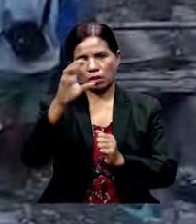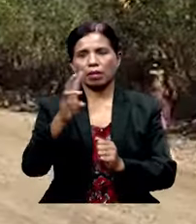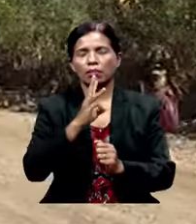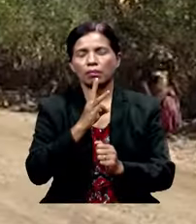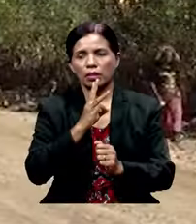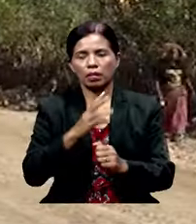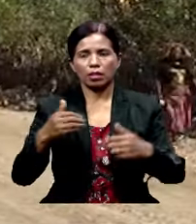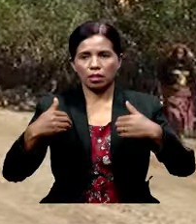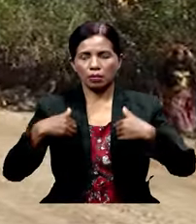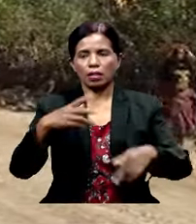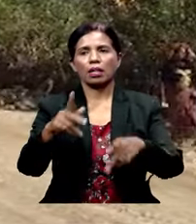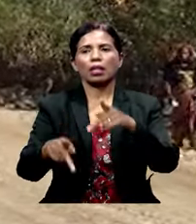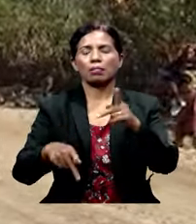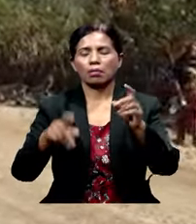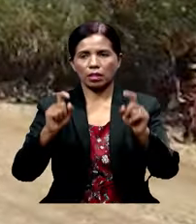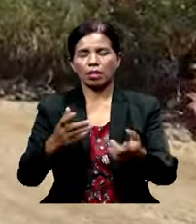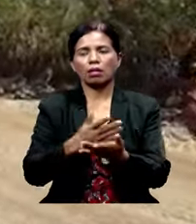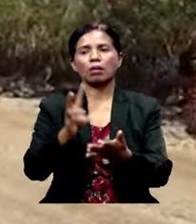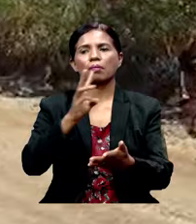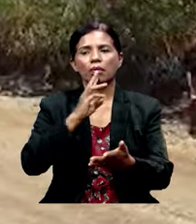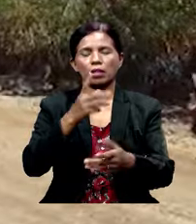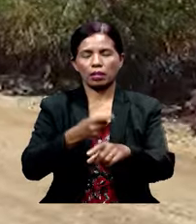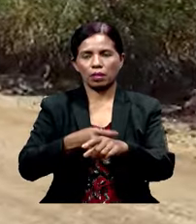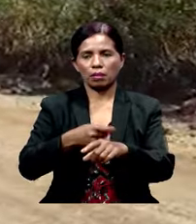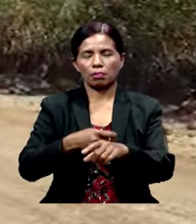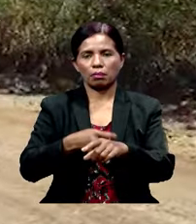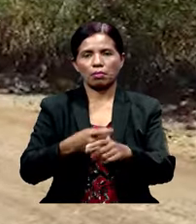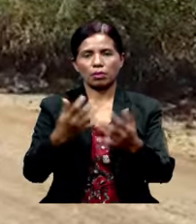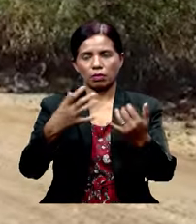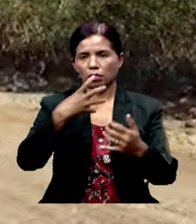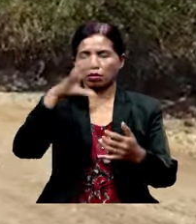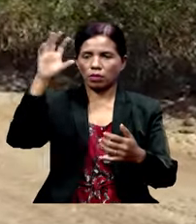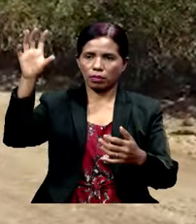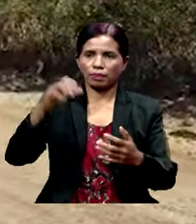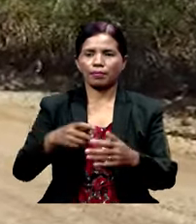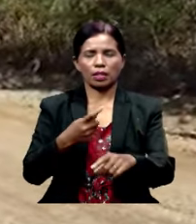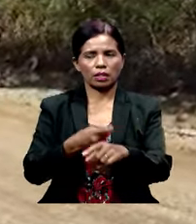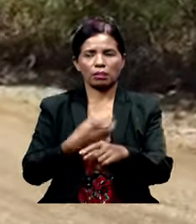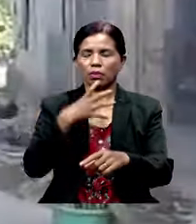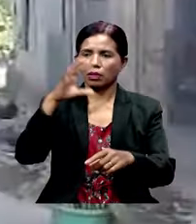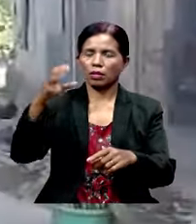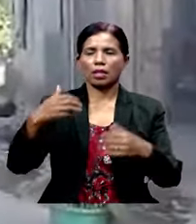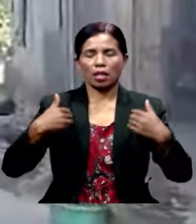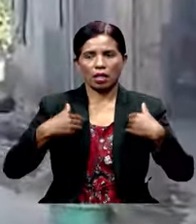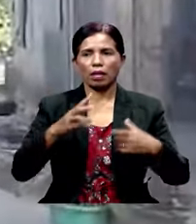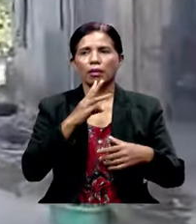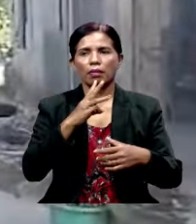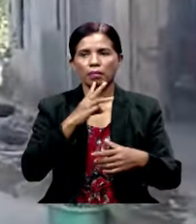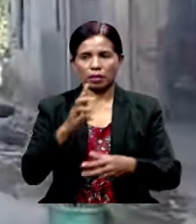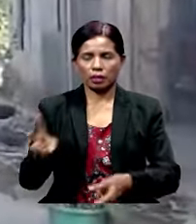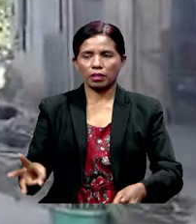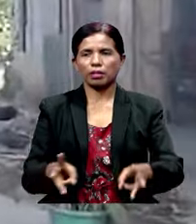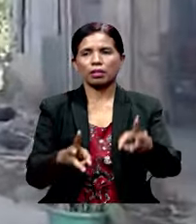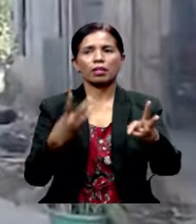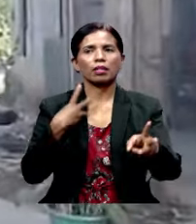E a mos comunidade de Balung nebetem que só sabe, e a tempo bailoron. Ia tempo bailoron, pelo menos be, ia estrada nini nia,